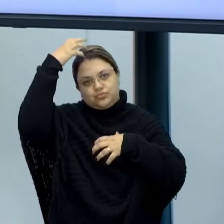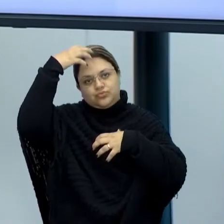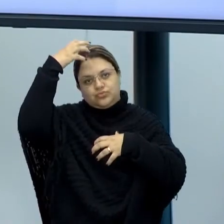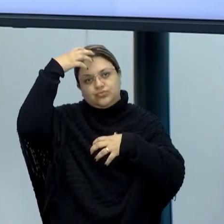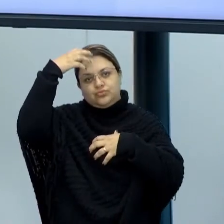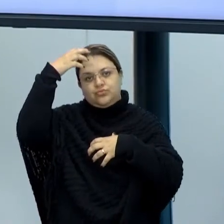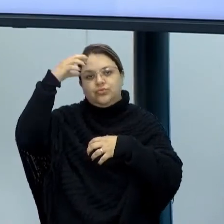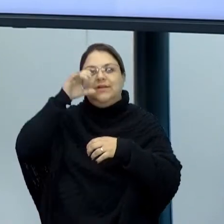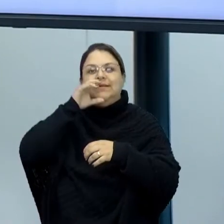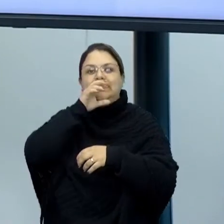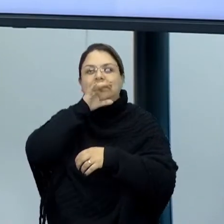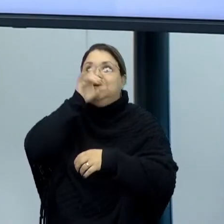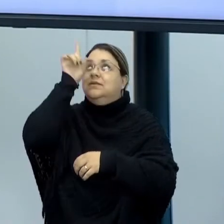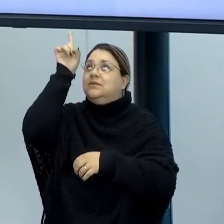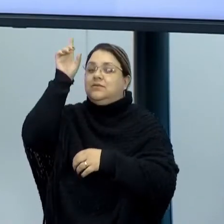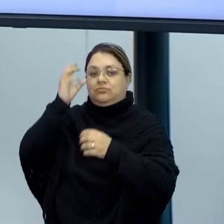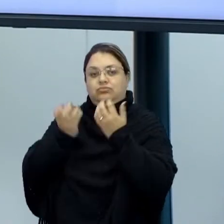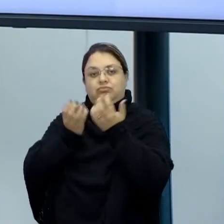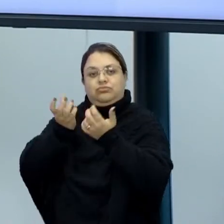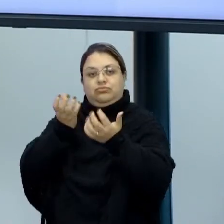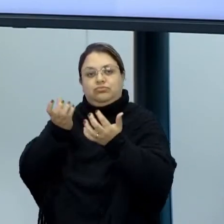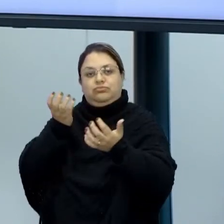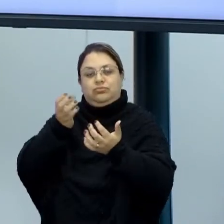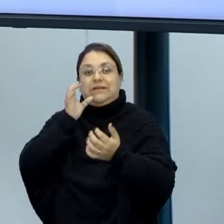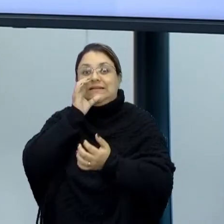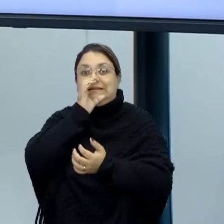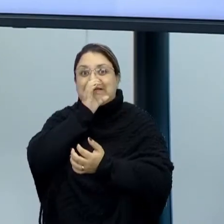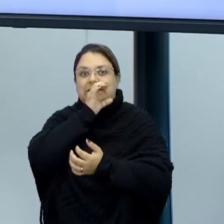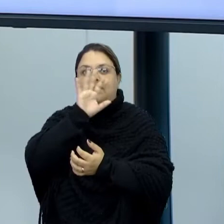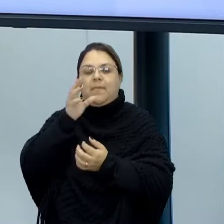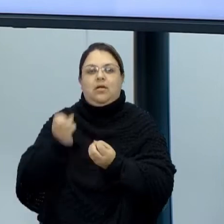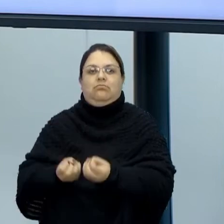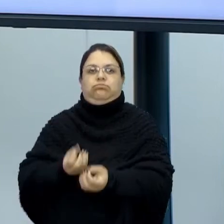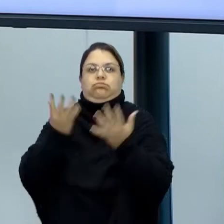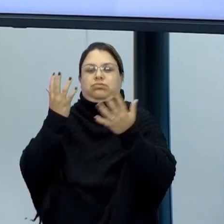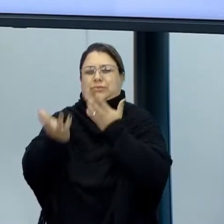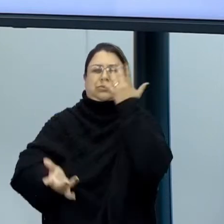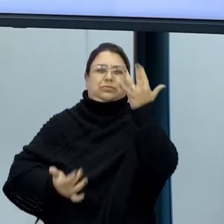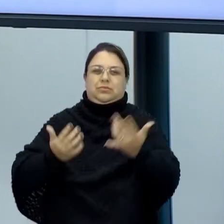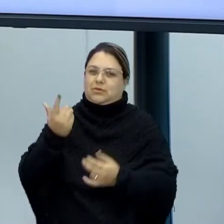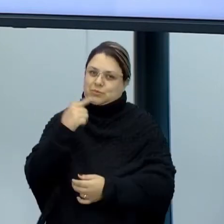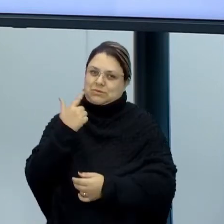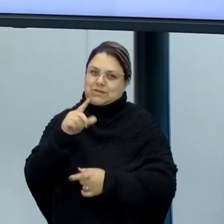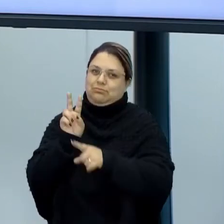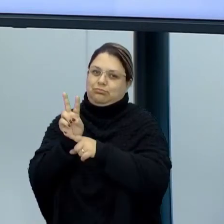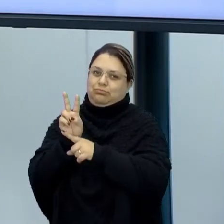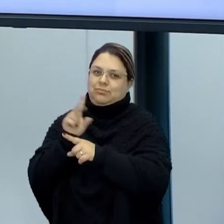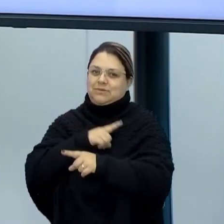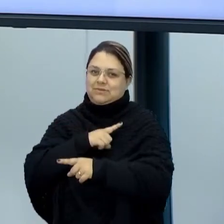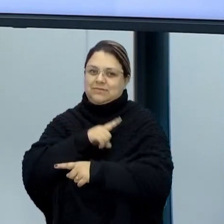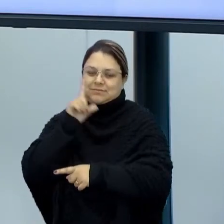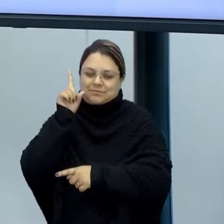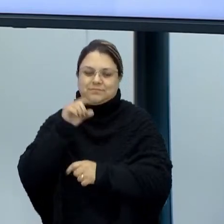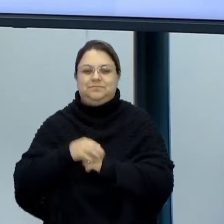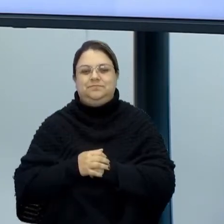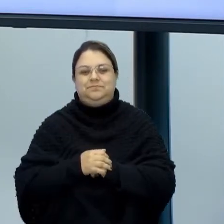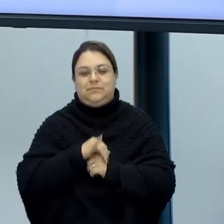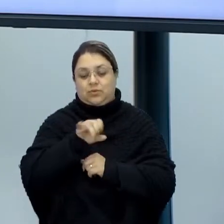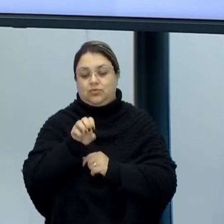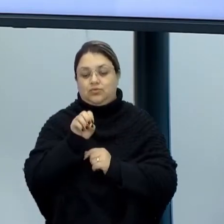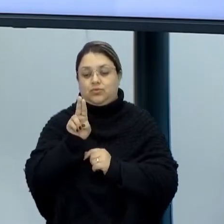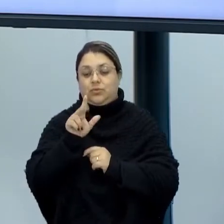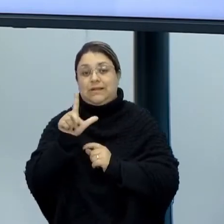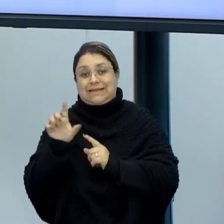equipamentos que causam calor, mas não a ponto de acender. Então, o efeito Joule, por si só, é esse aquecimento